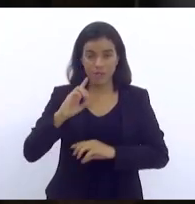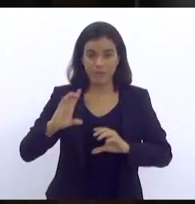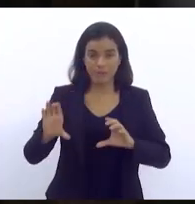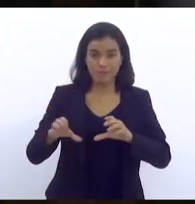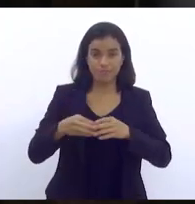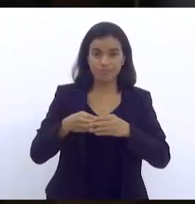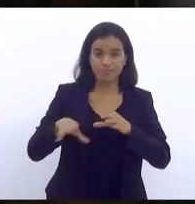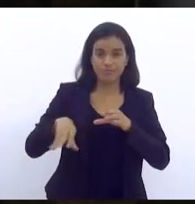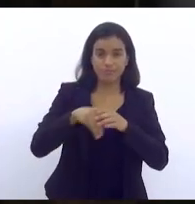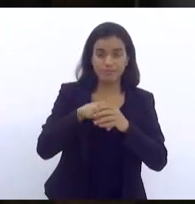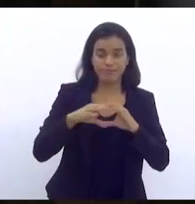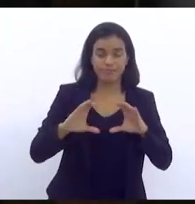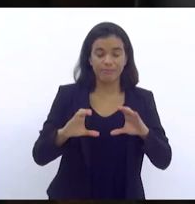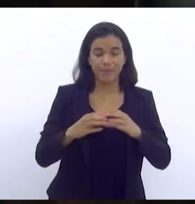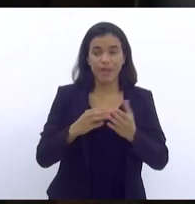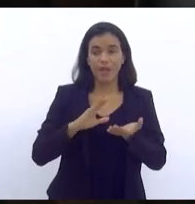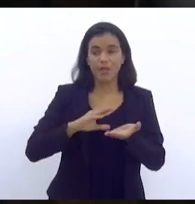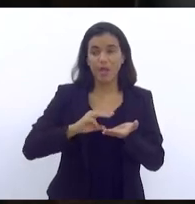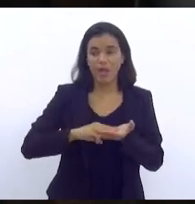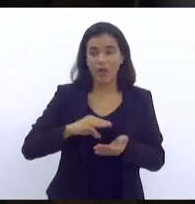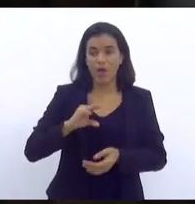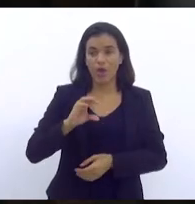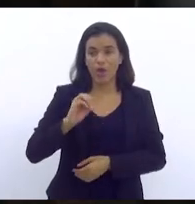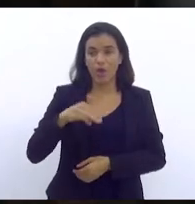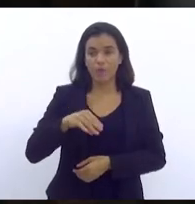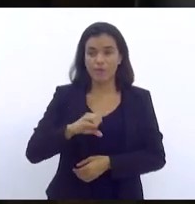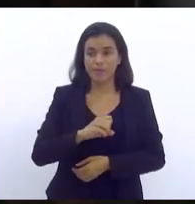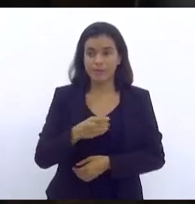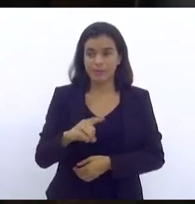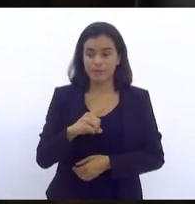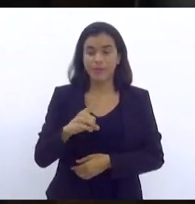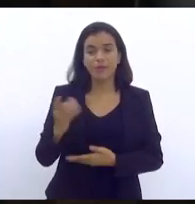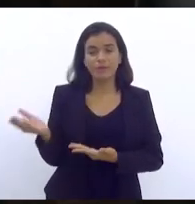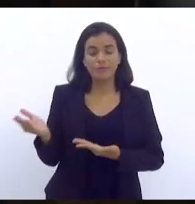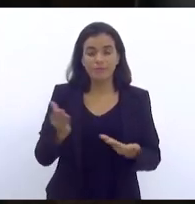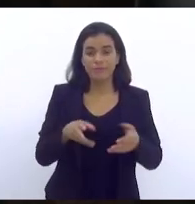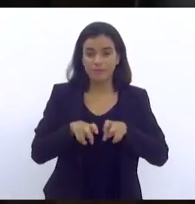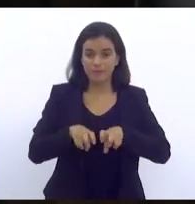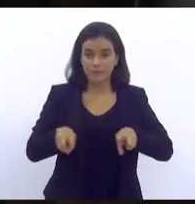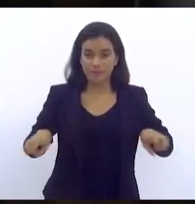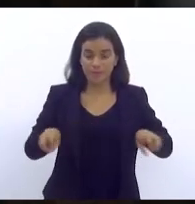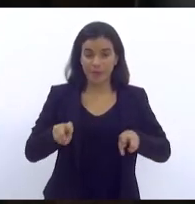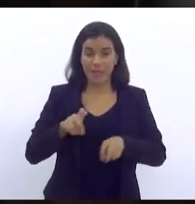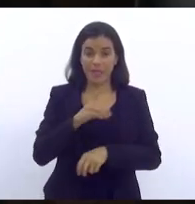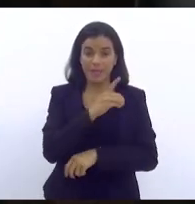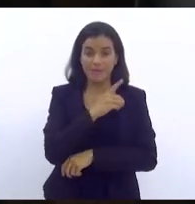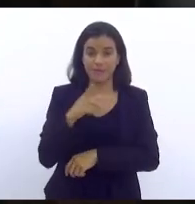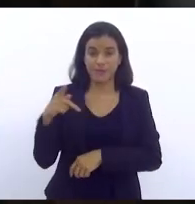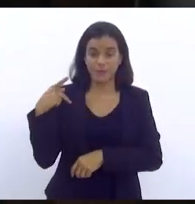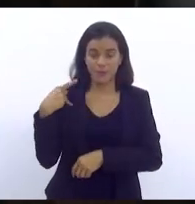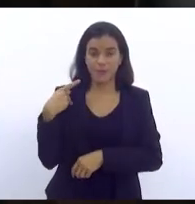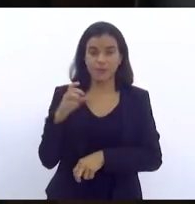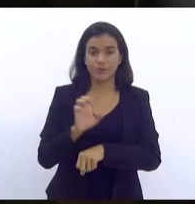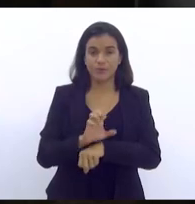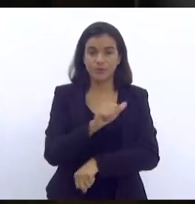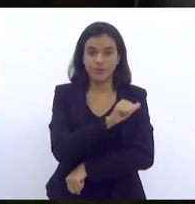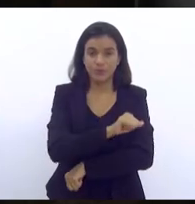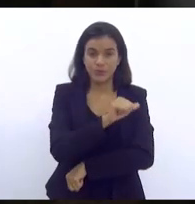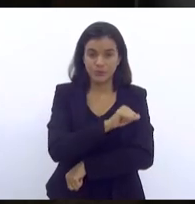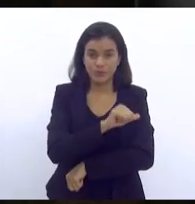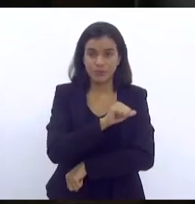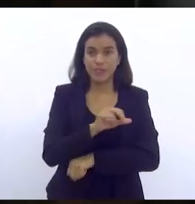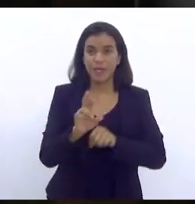comissão então sem delongas chamo aqui para compor a mesa a Defensoria Pública do Estado do Rio de Janeiro na